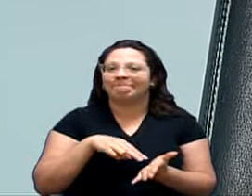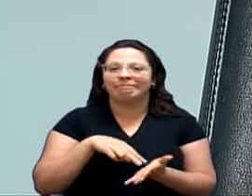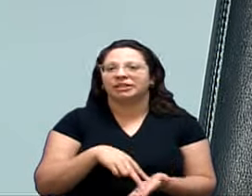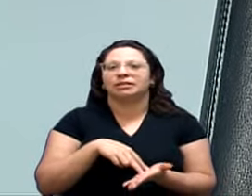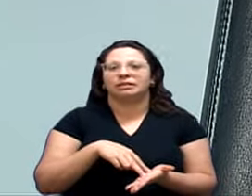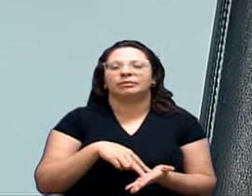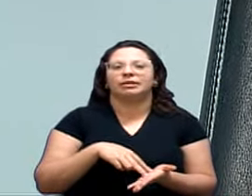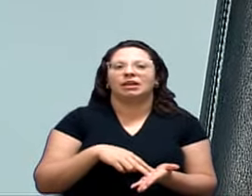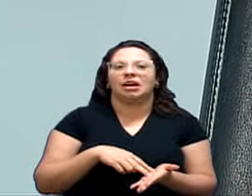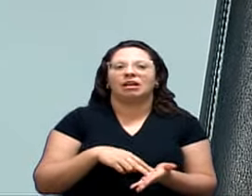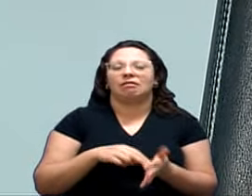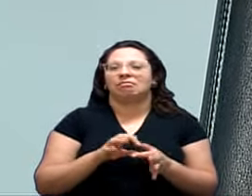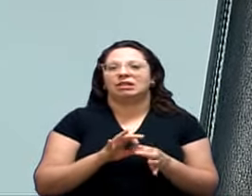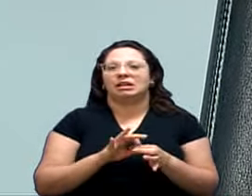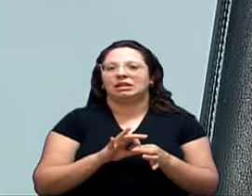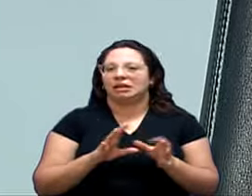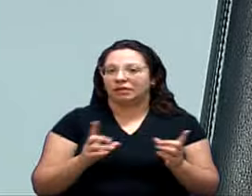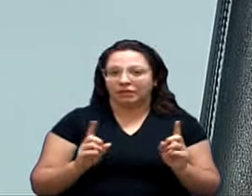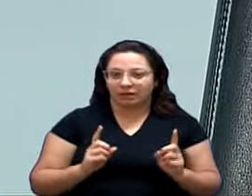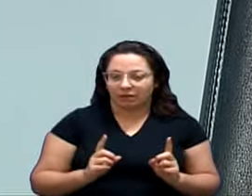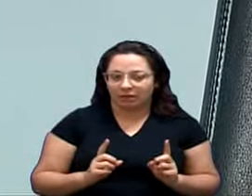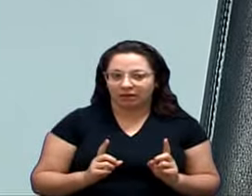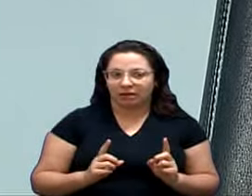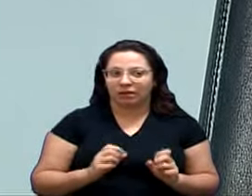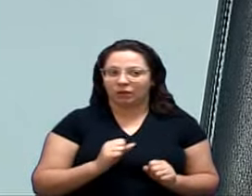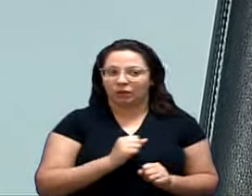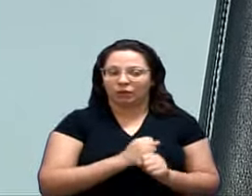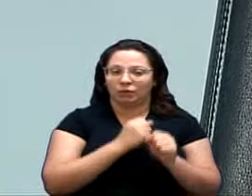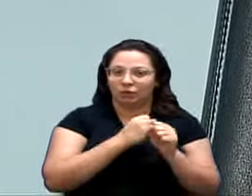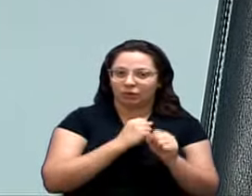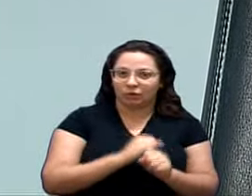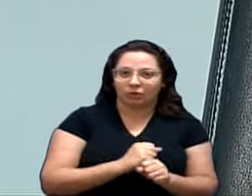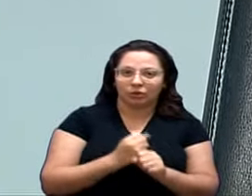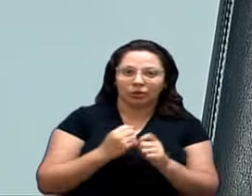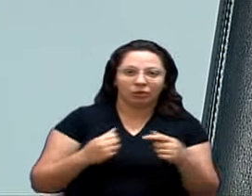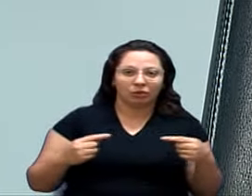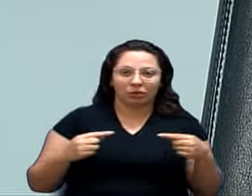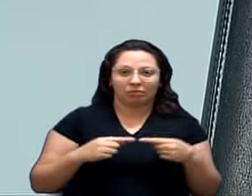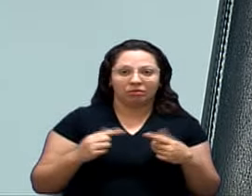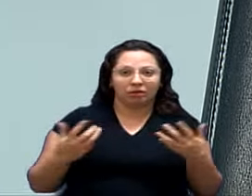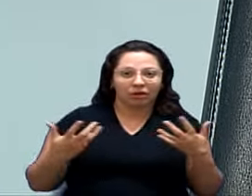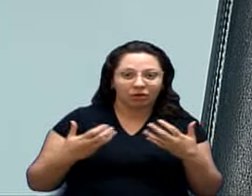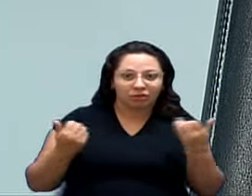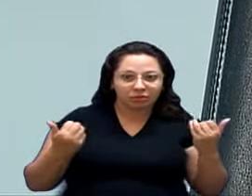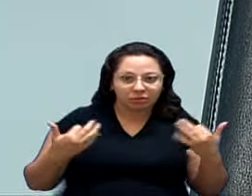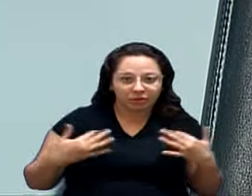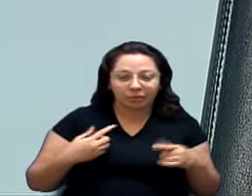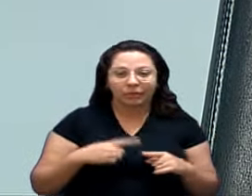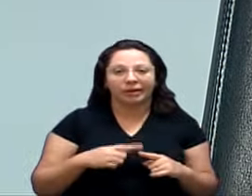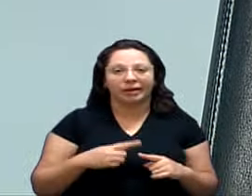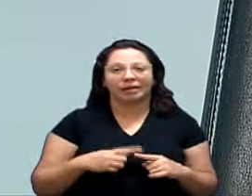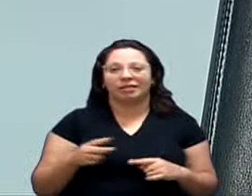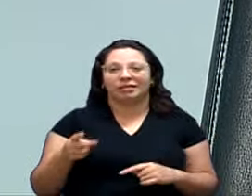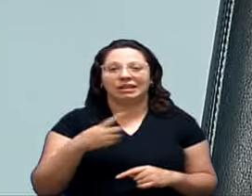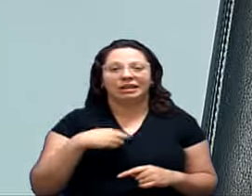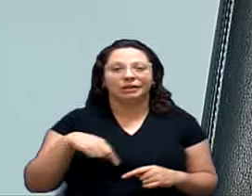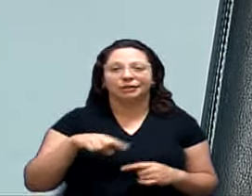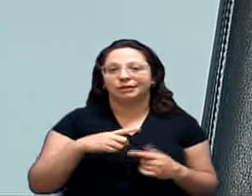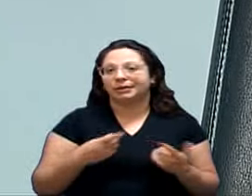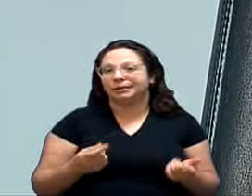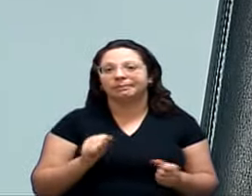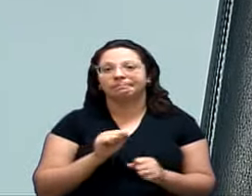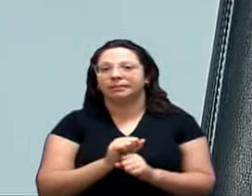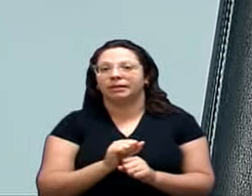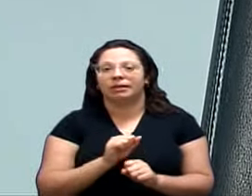vai liberar essas obras da forma como tá sendo apresentado porque senão a gente fica realmente contando